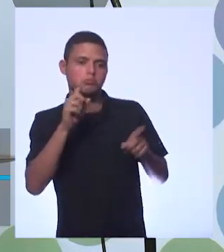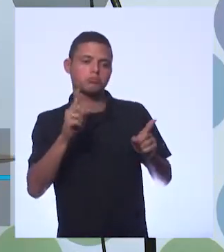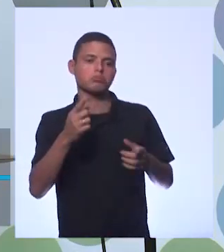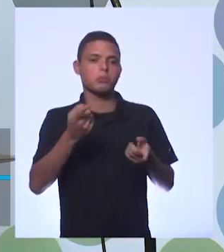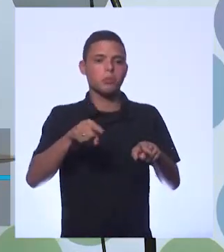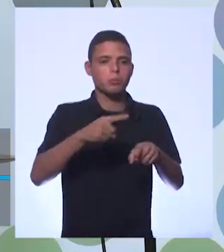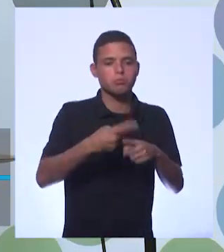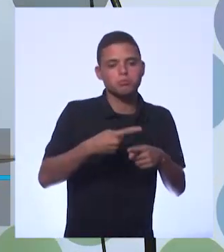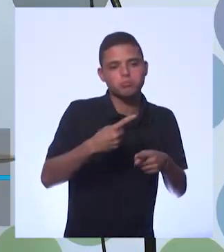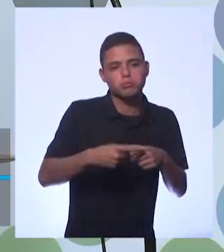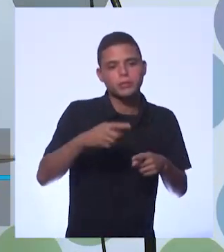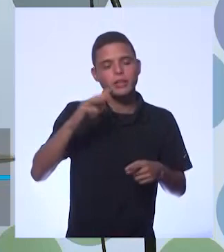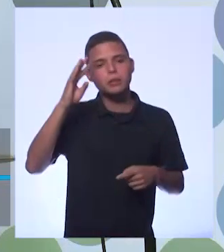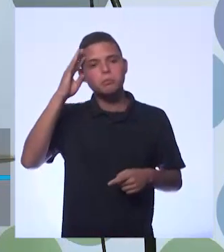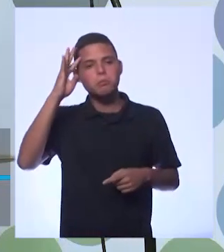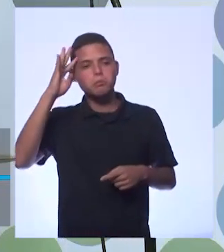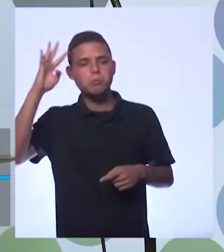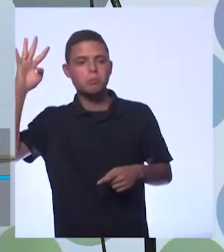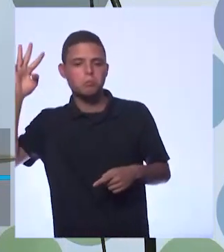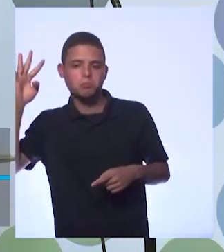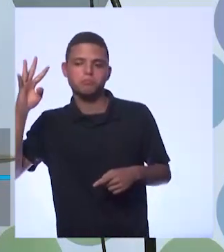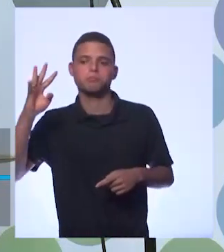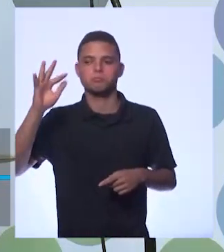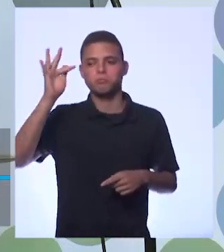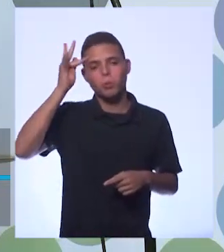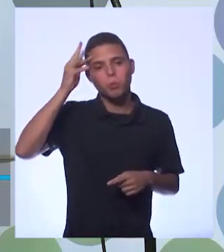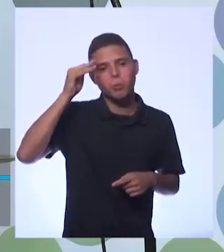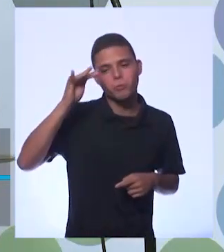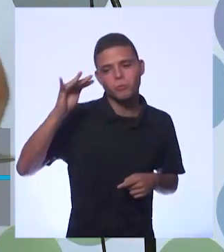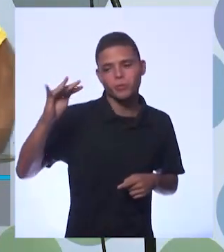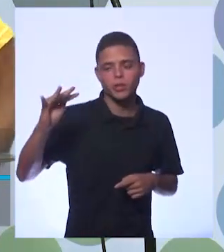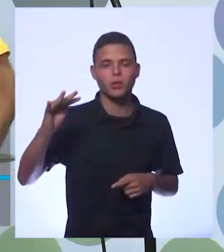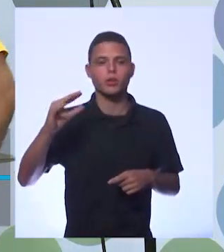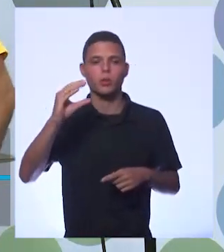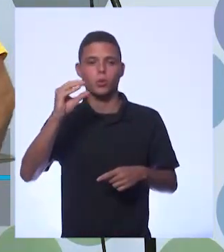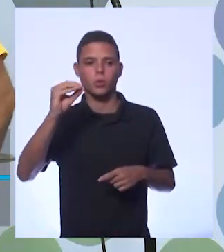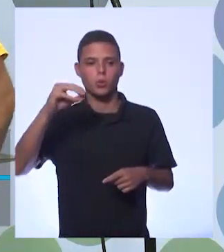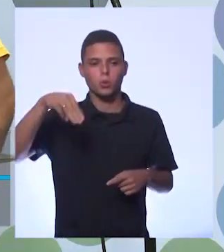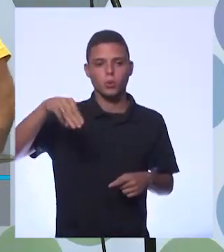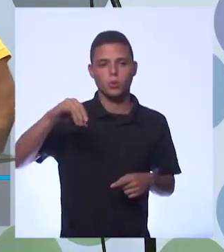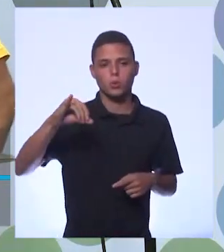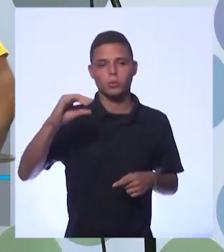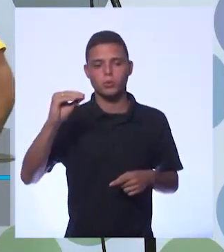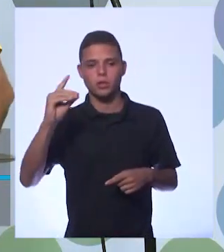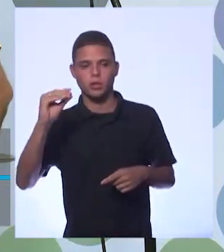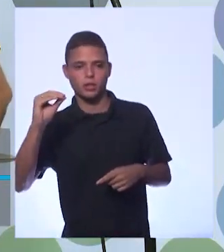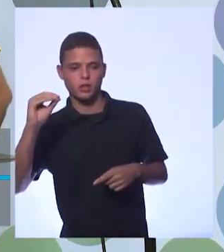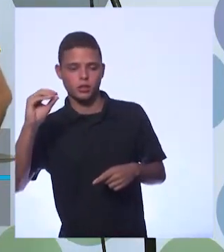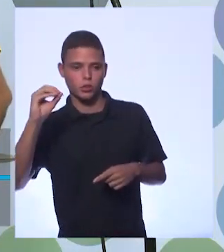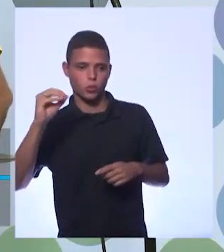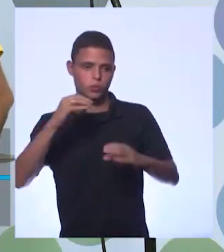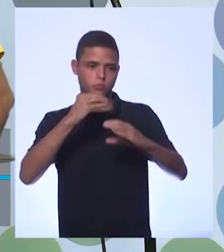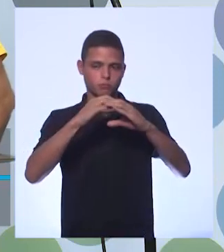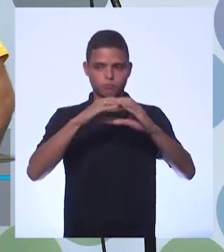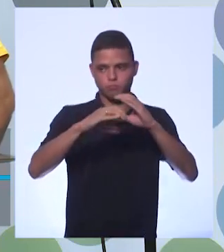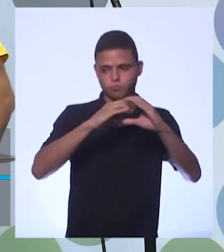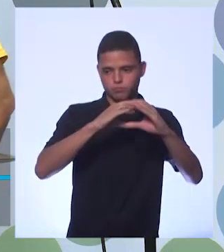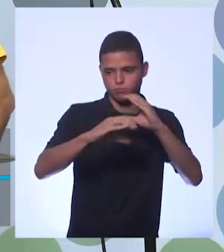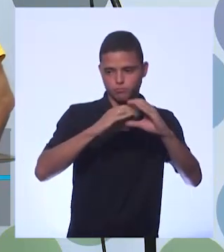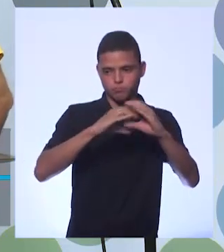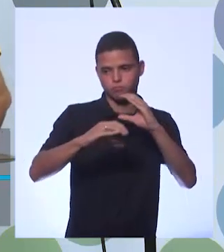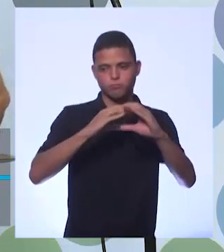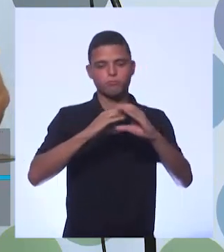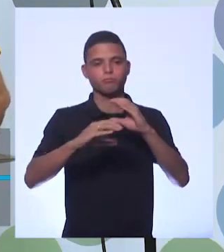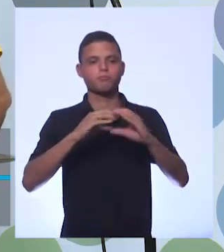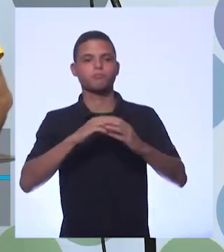um comunicólogo, a gente pode chamar ele de filósofo também, que se chama Muniz Sodré, e é legal a gente